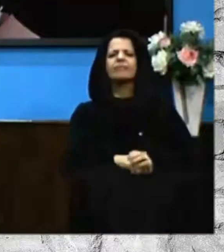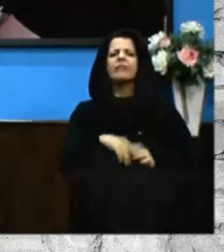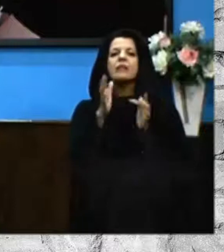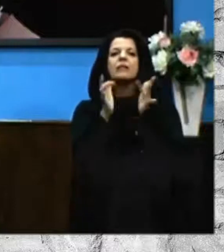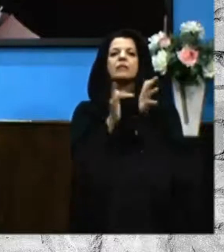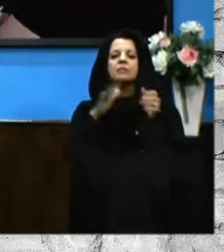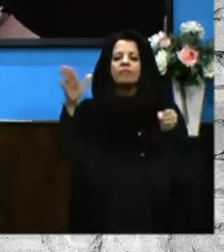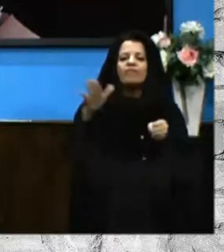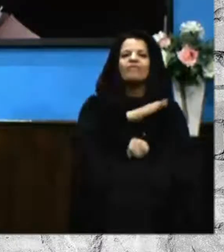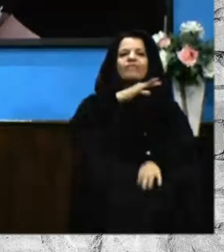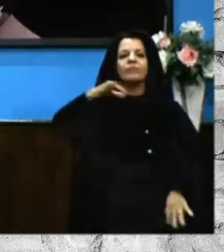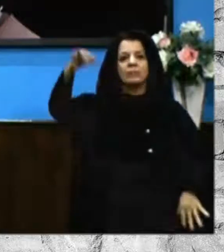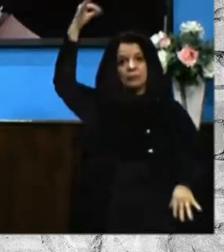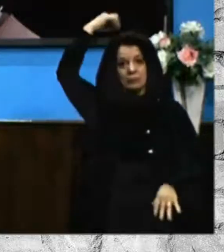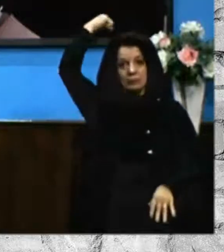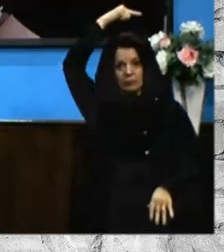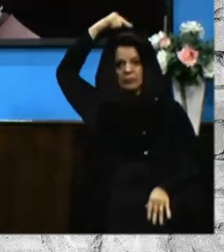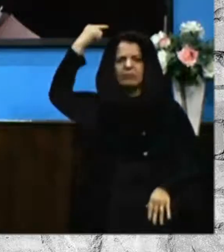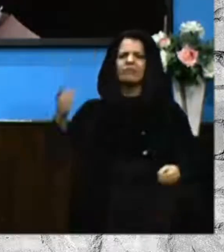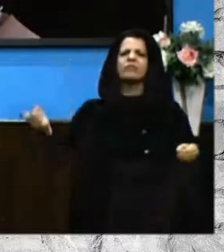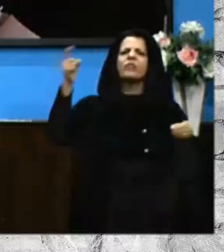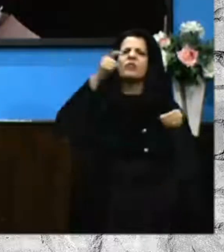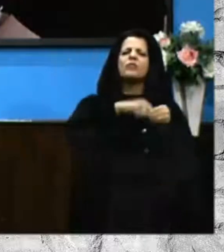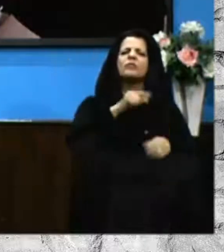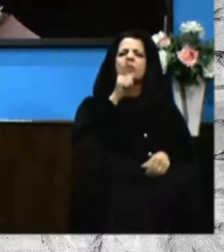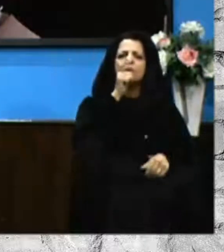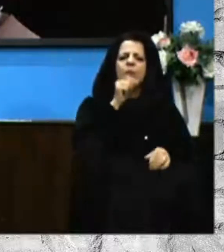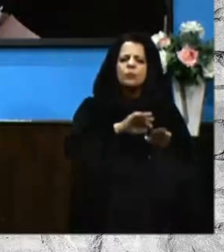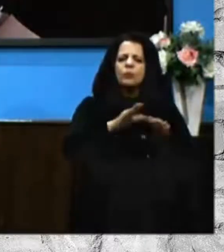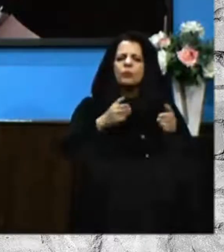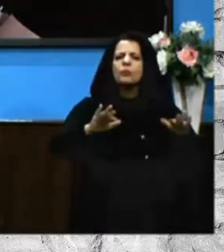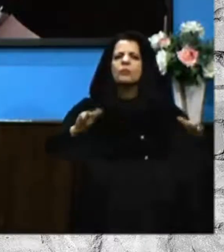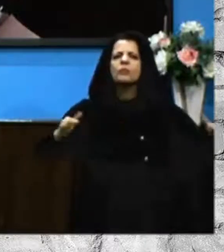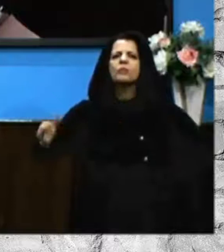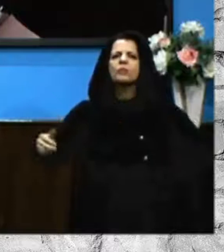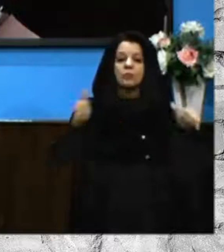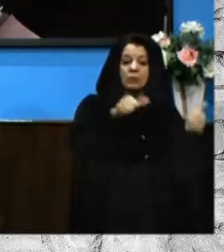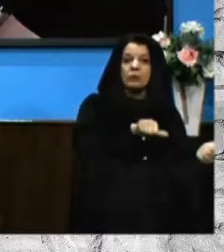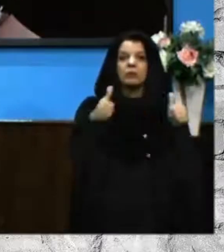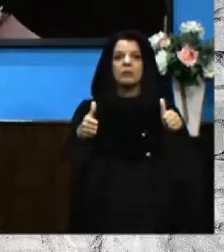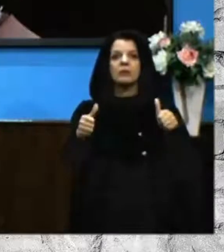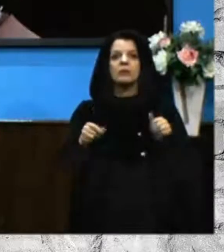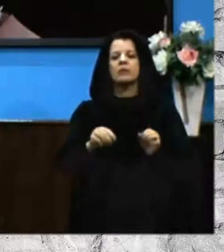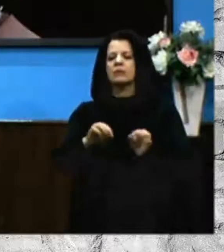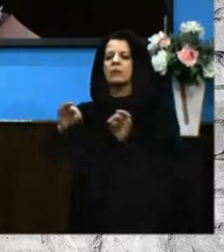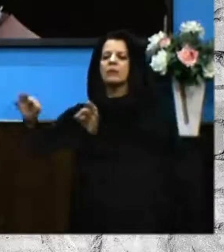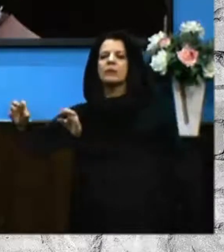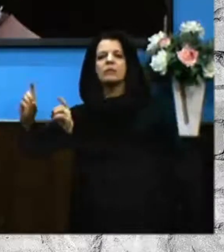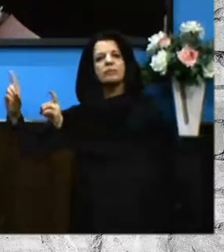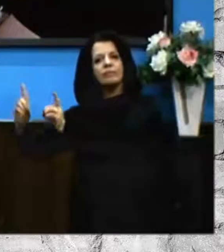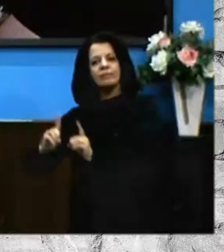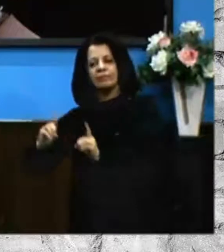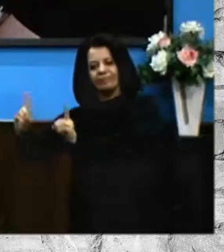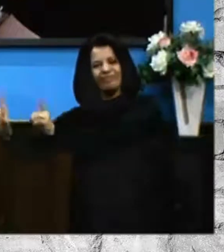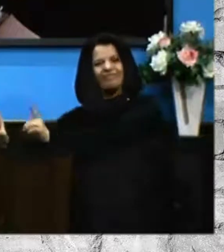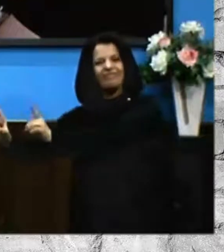Santo, voltou do Jordão e foi levado pelo Espírito ao deserto. E 40 dias foi tentado